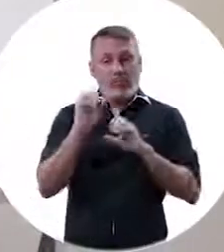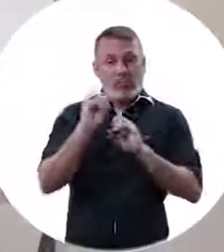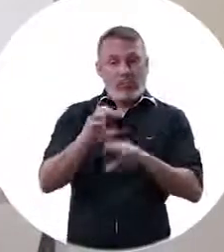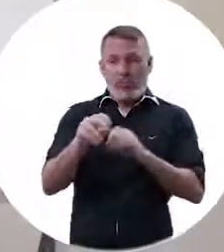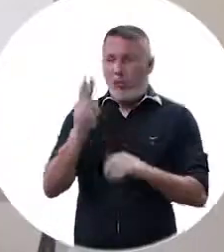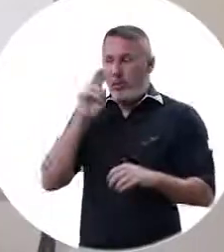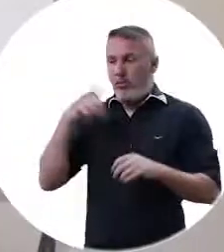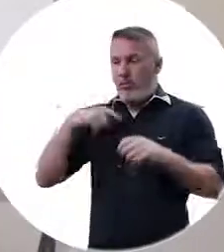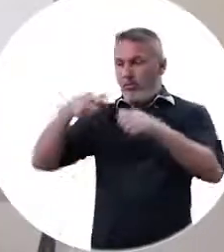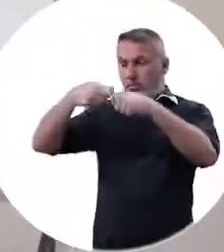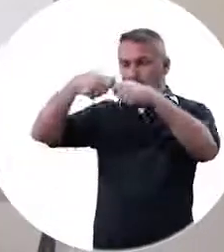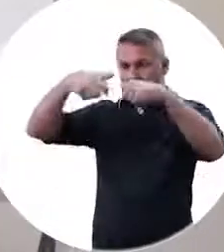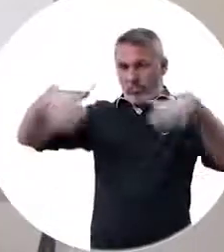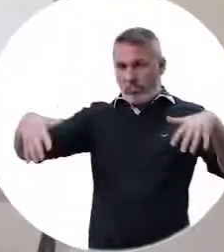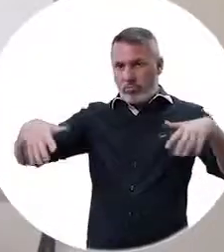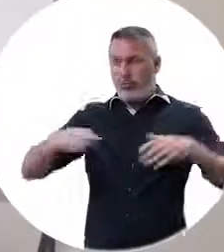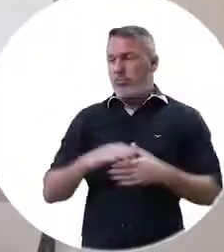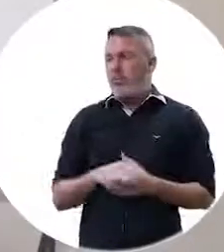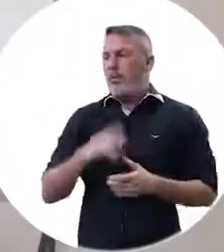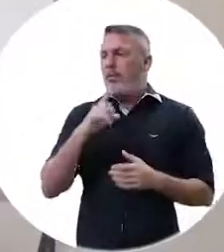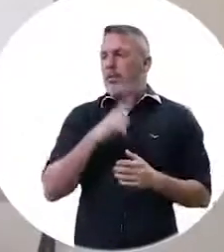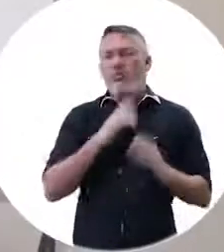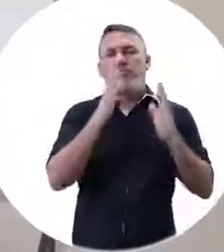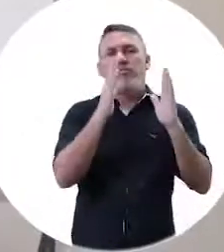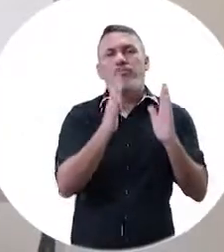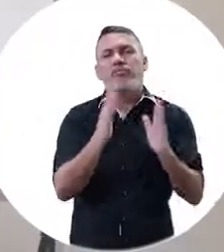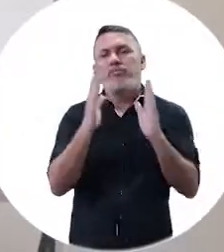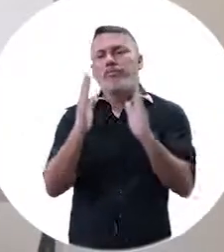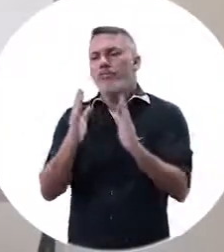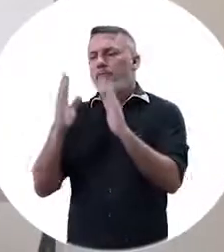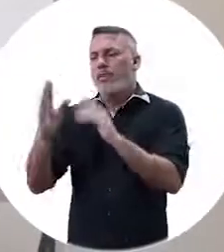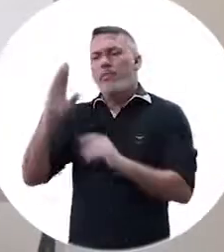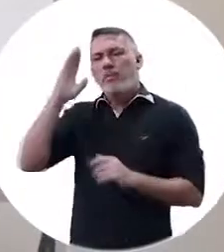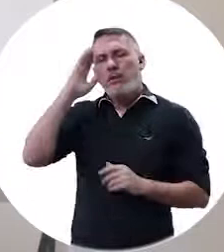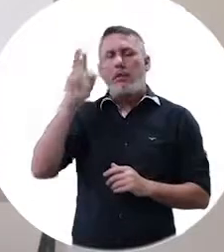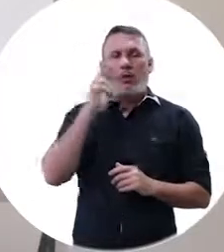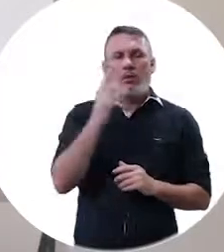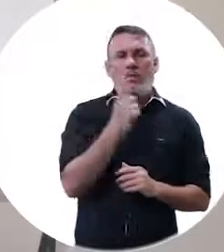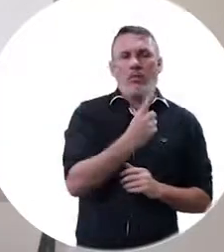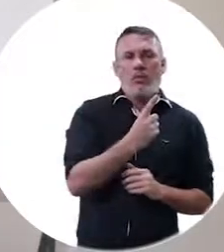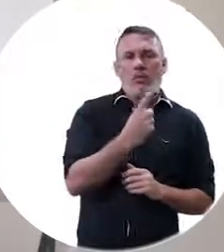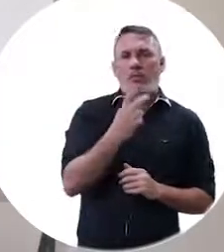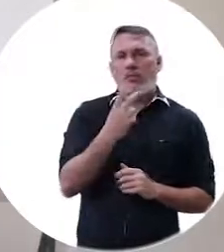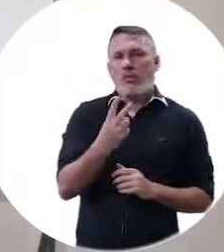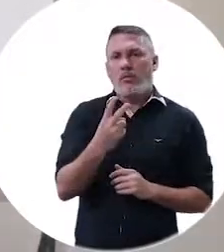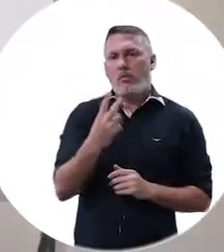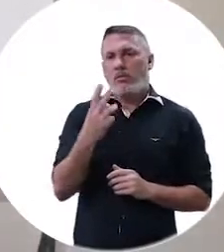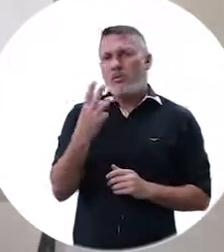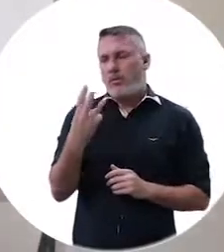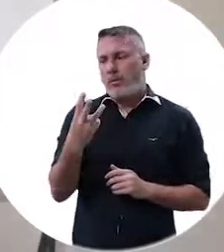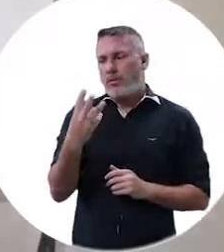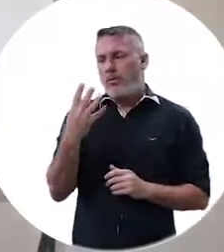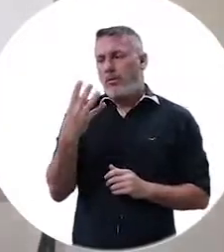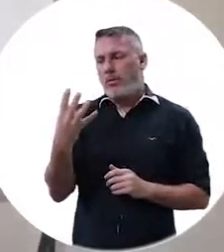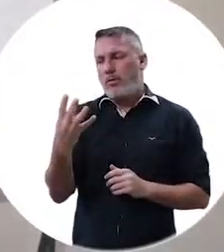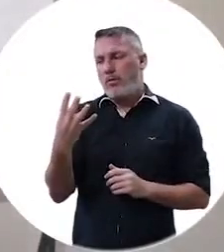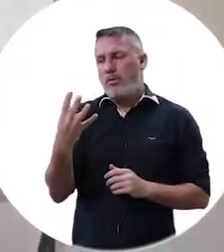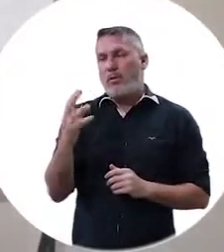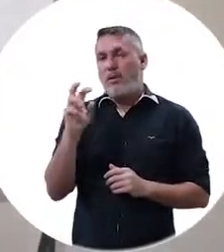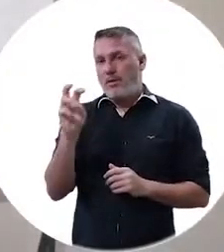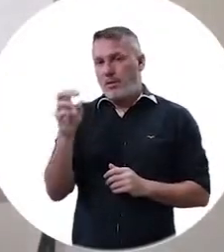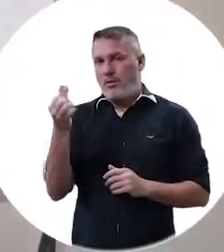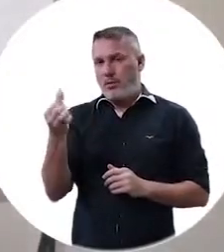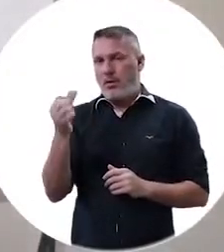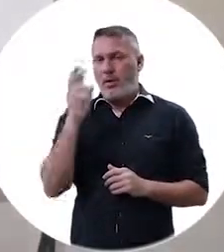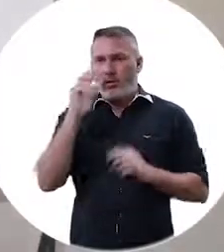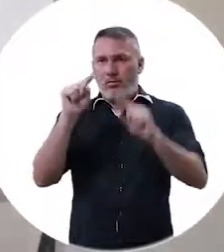hoje, essa nomenclatura de hidrocarbonetos. Se você enumerar a cadeia principal aqui, 1, 2, 3,